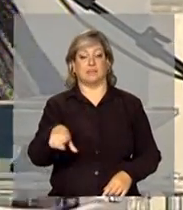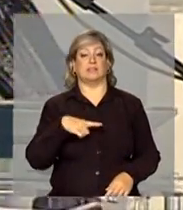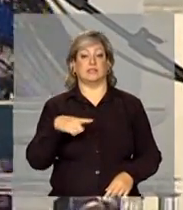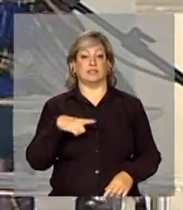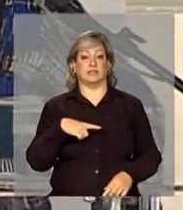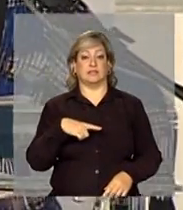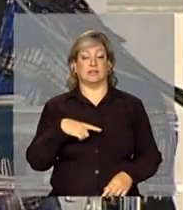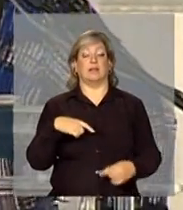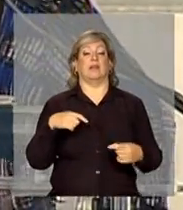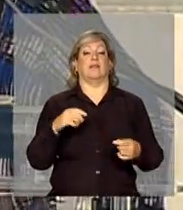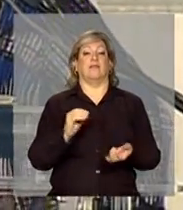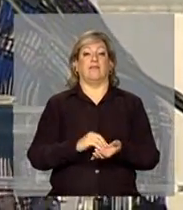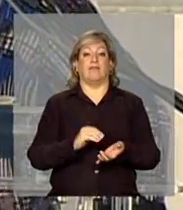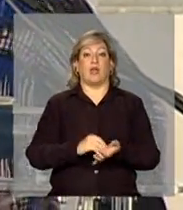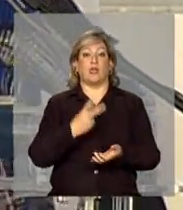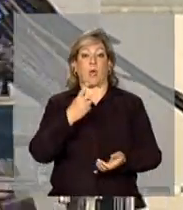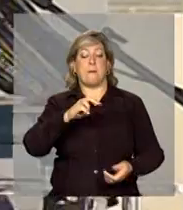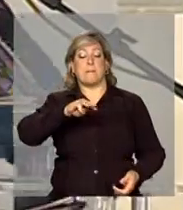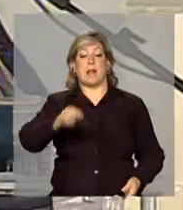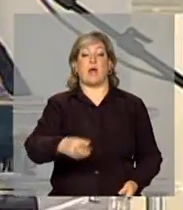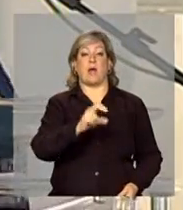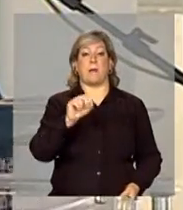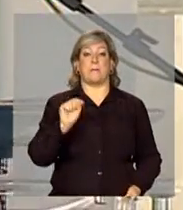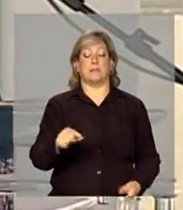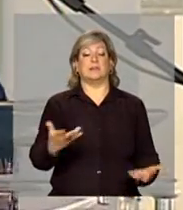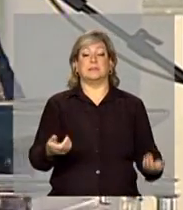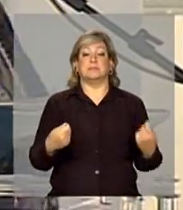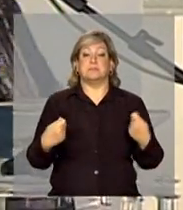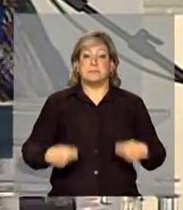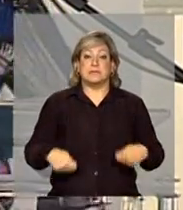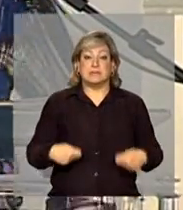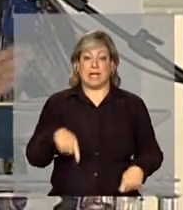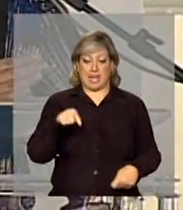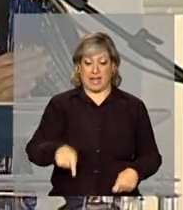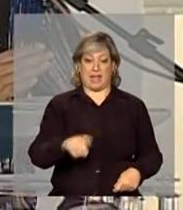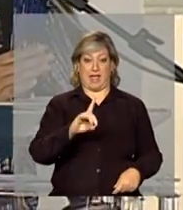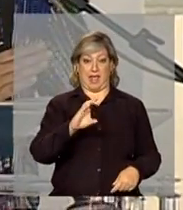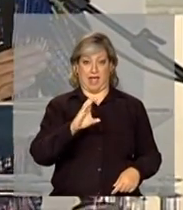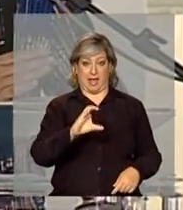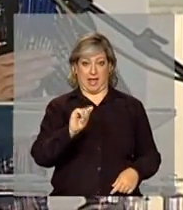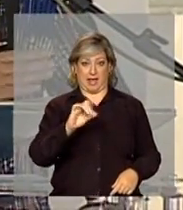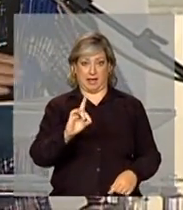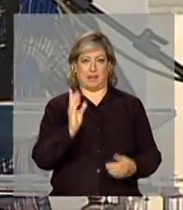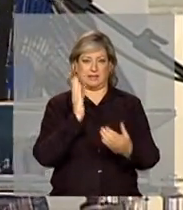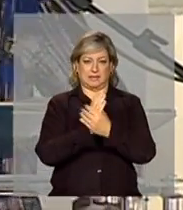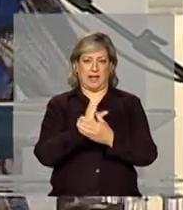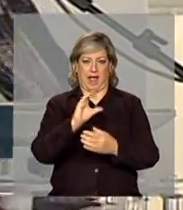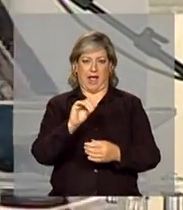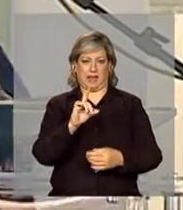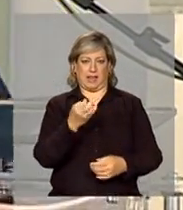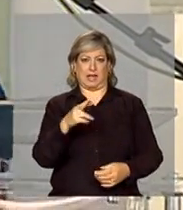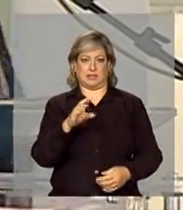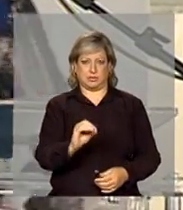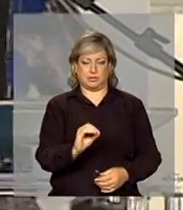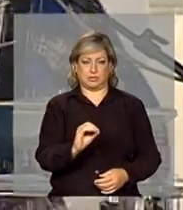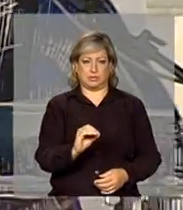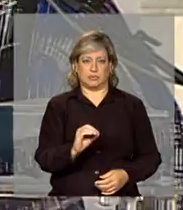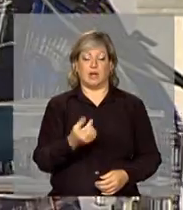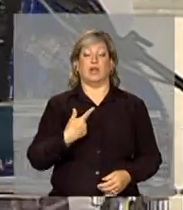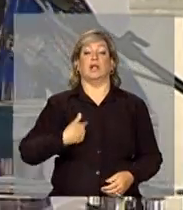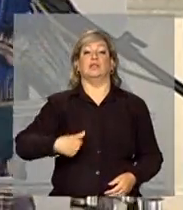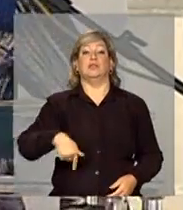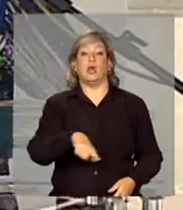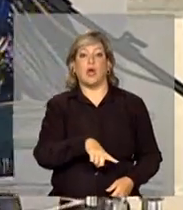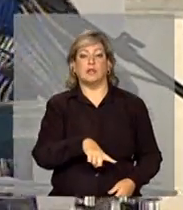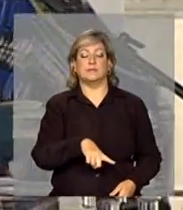milhões e meio. Significa que, pelo cadastro que eu tinha, nós